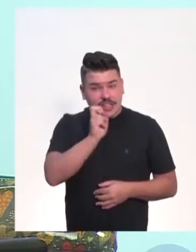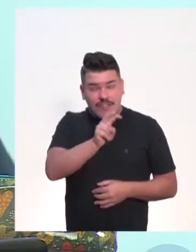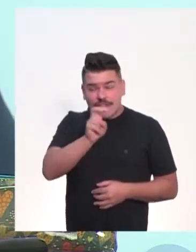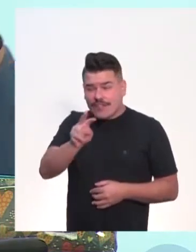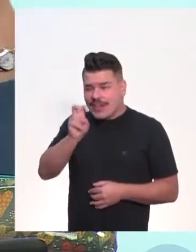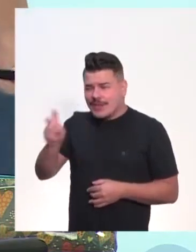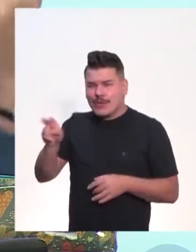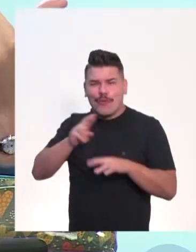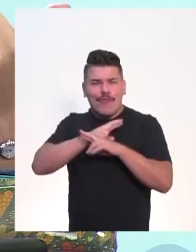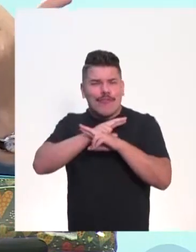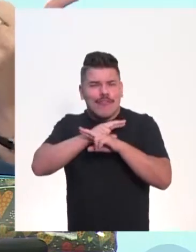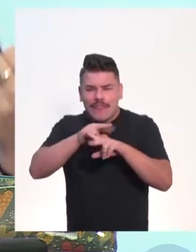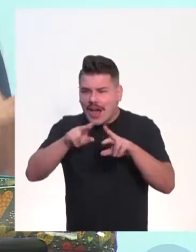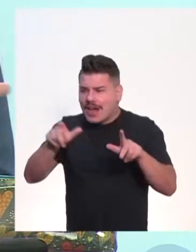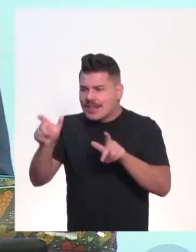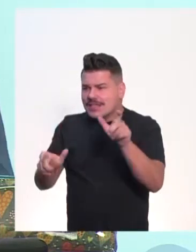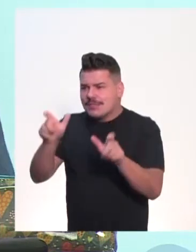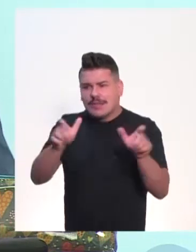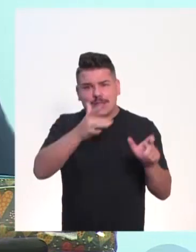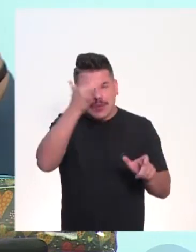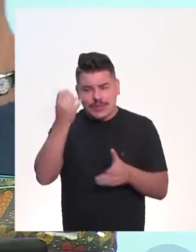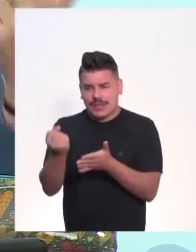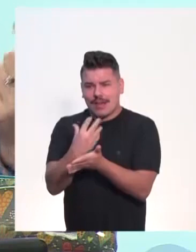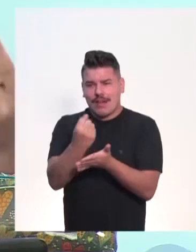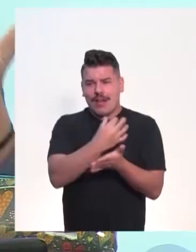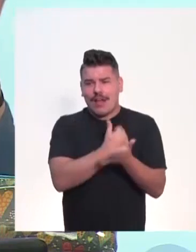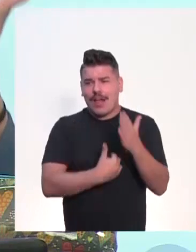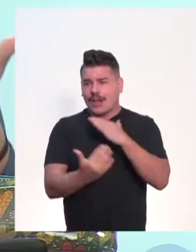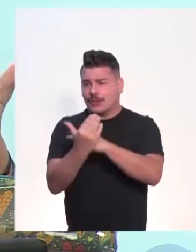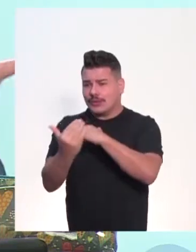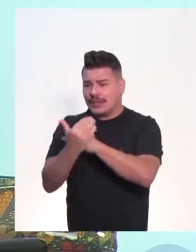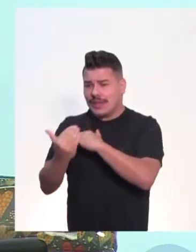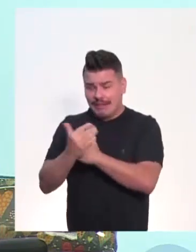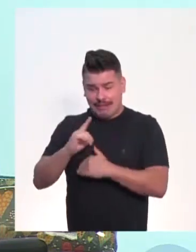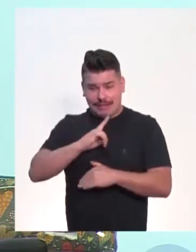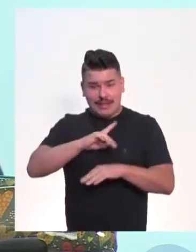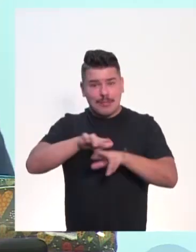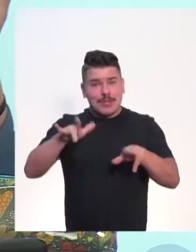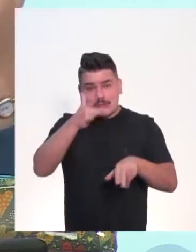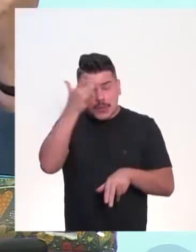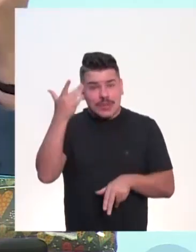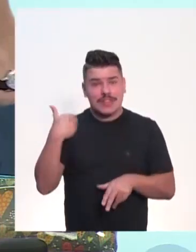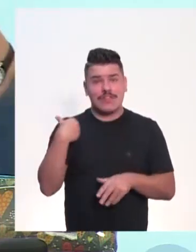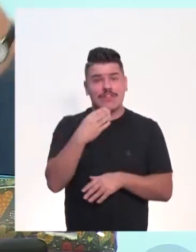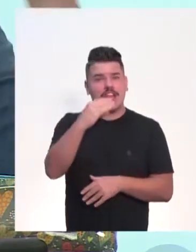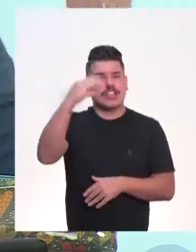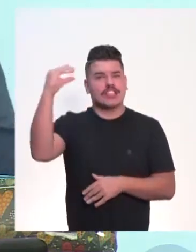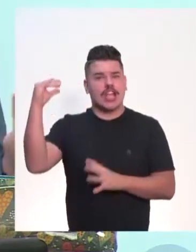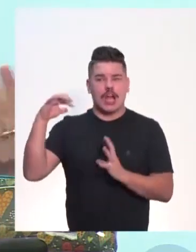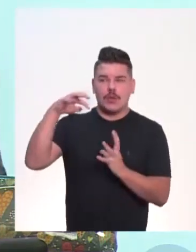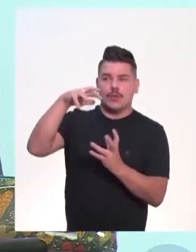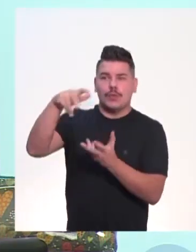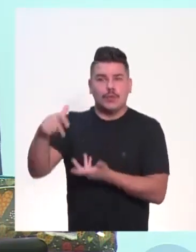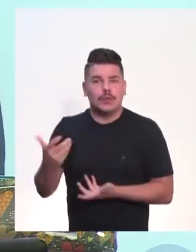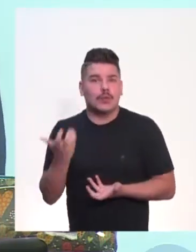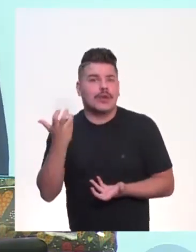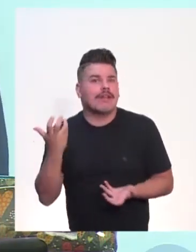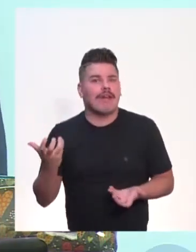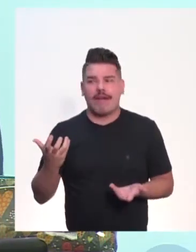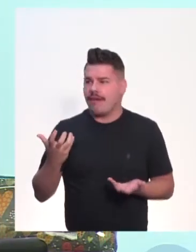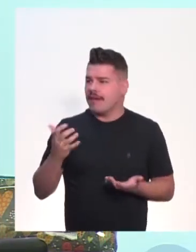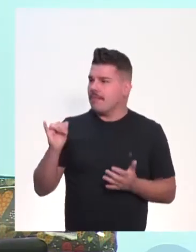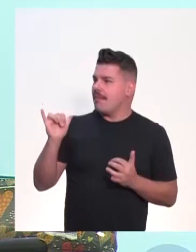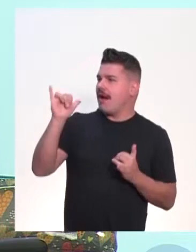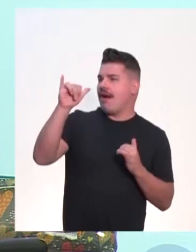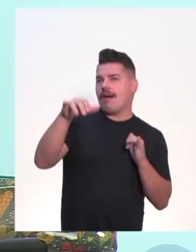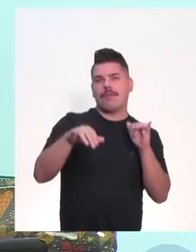vocês. A gente tem gente querendo viajar o mundo, ser streamer, músico, comprar moto. Todos